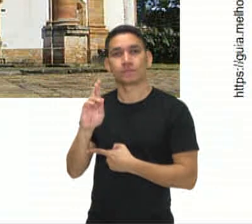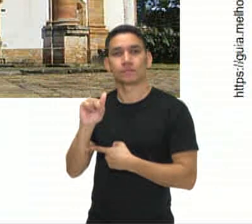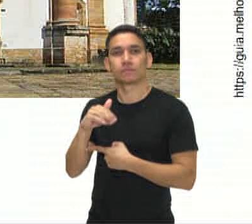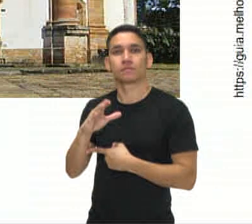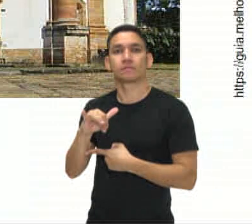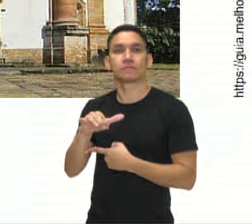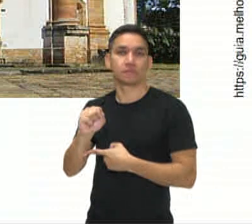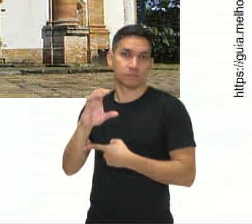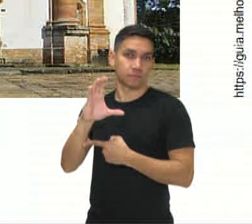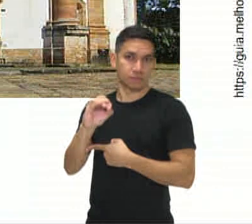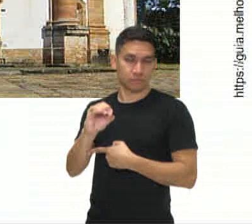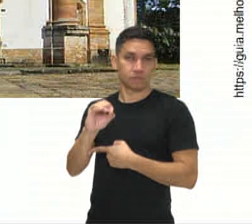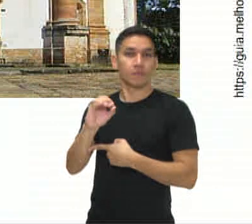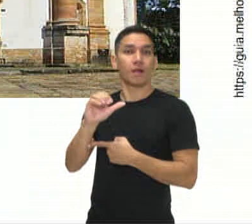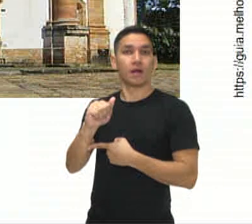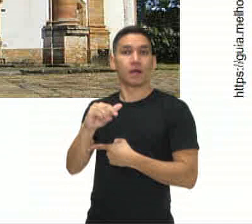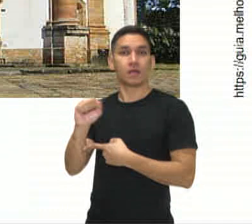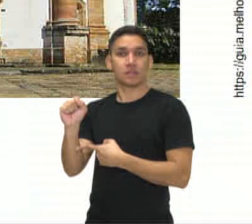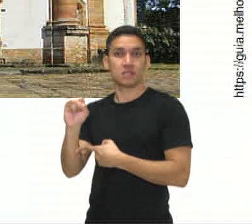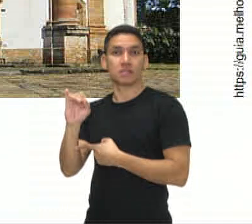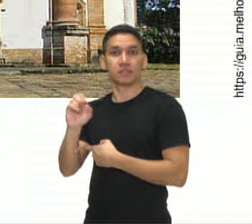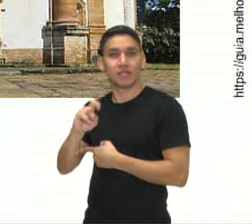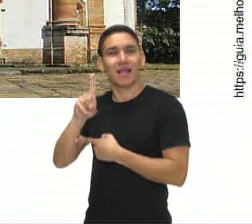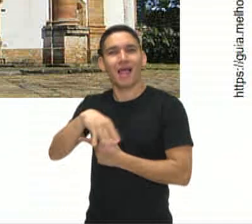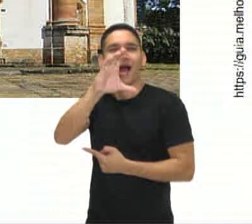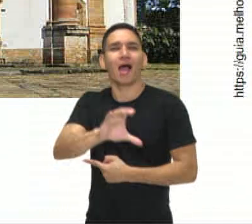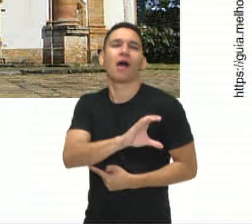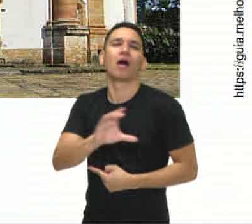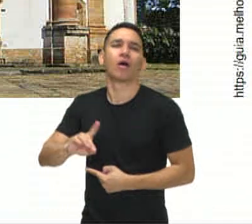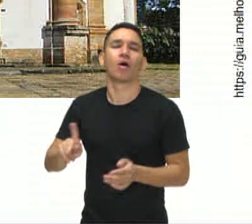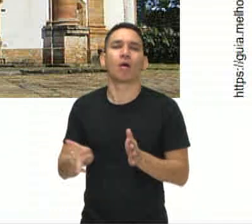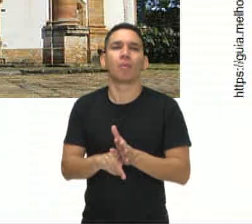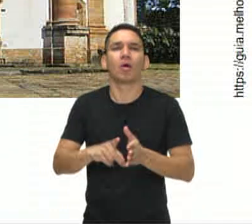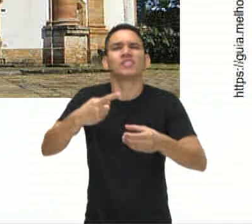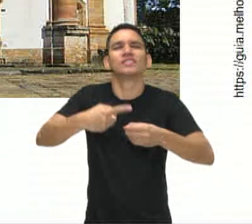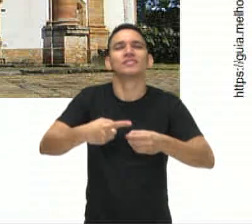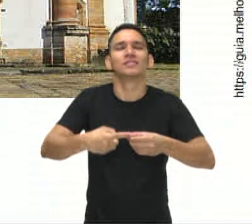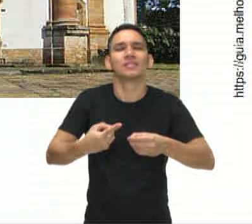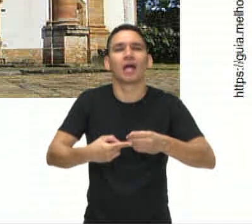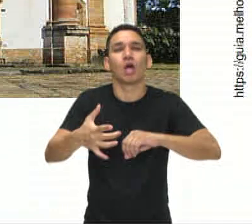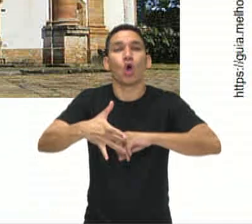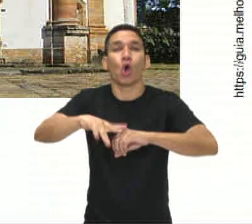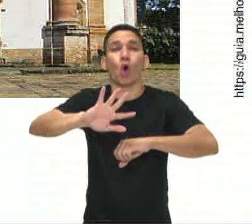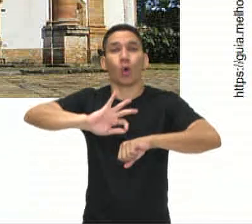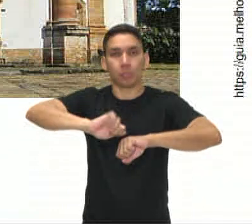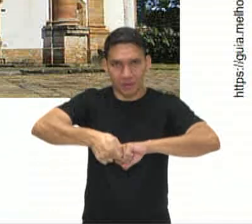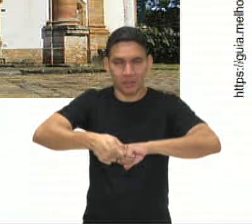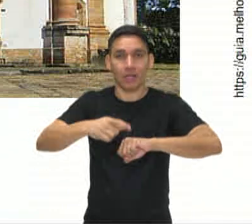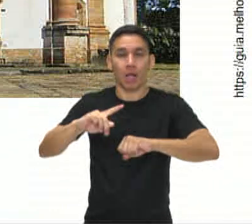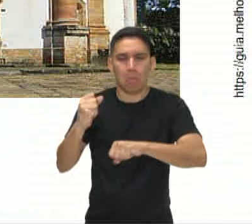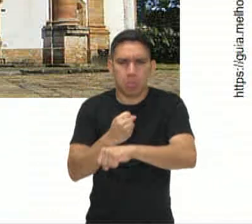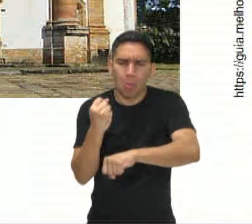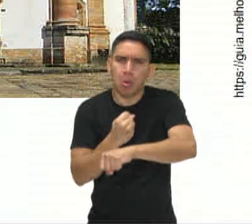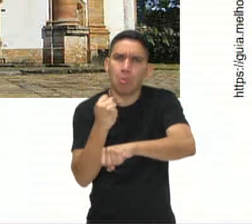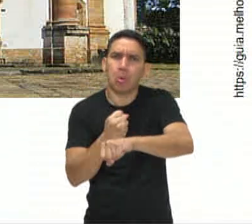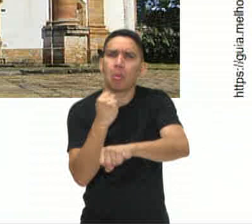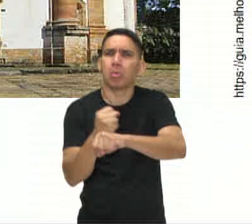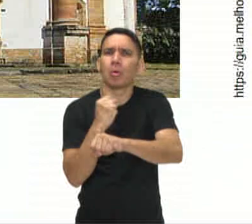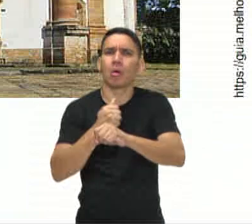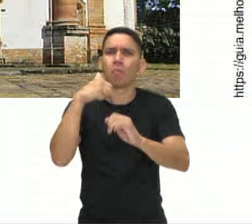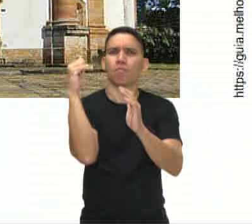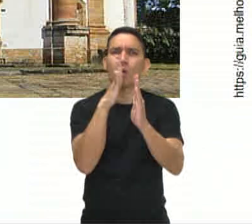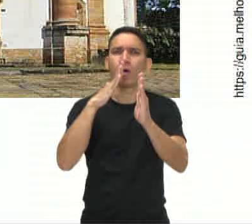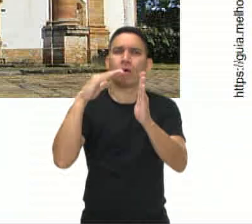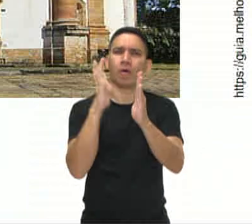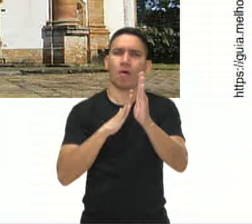uma igreja católica na cidade histórica de Ouro Preto. Foi construída no estilo barroco. Estilo